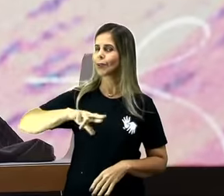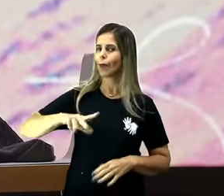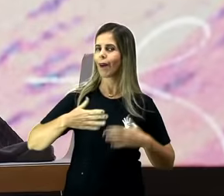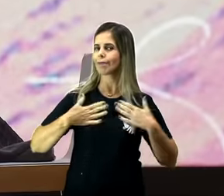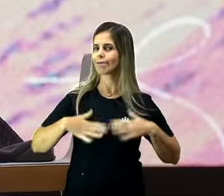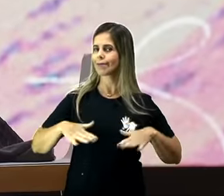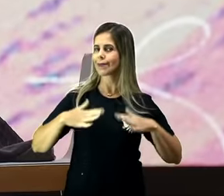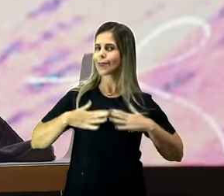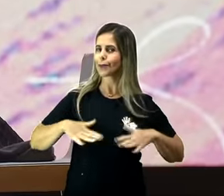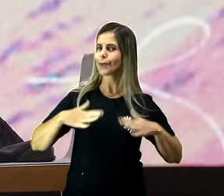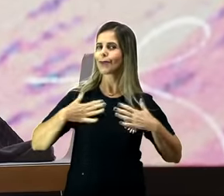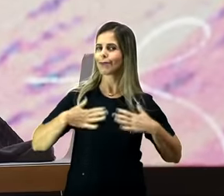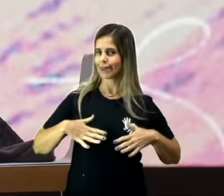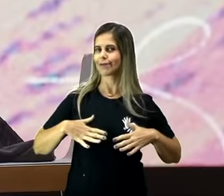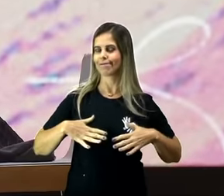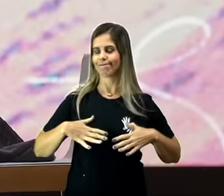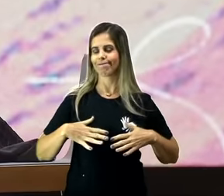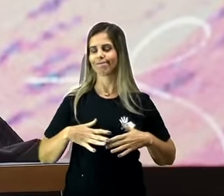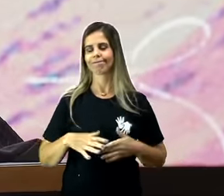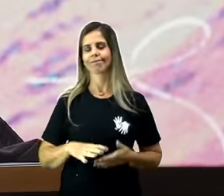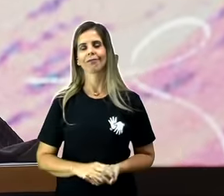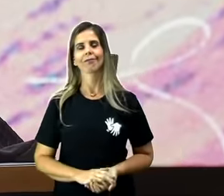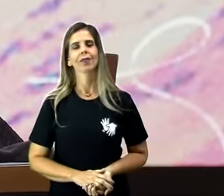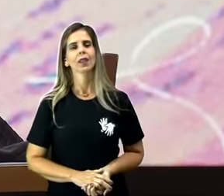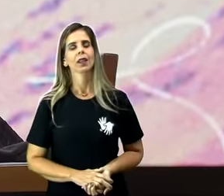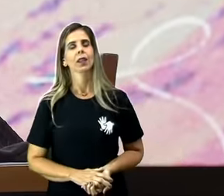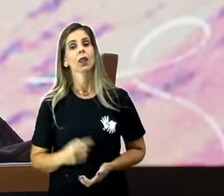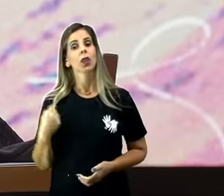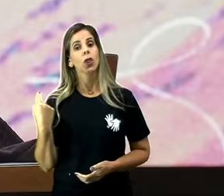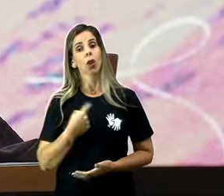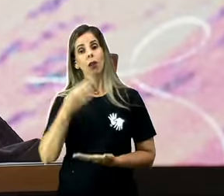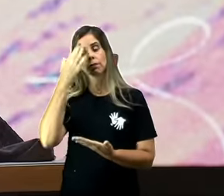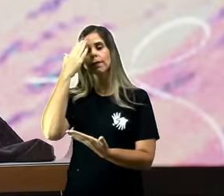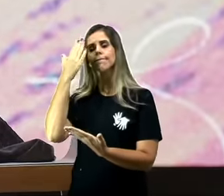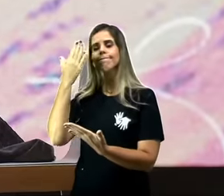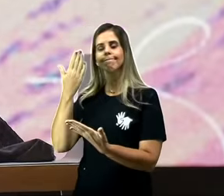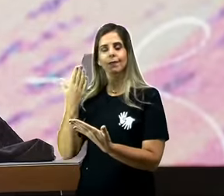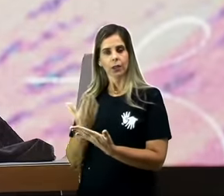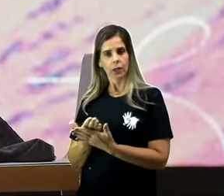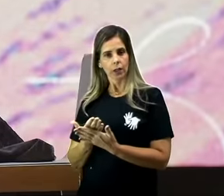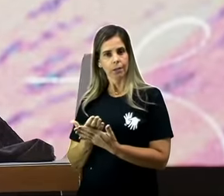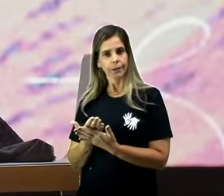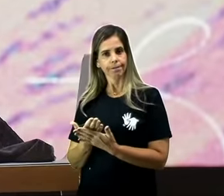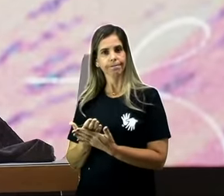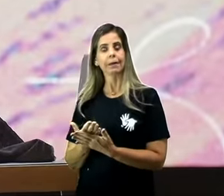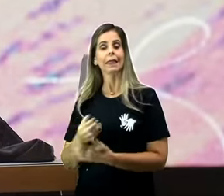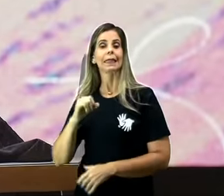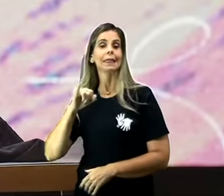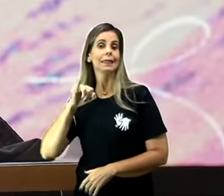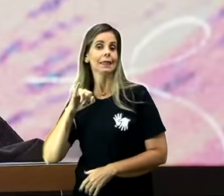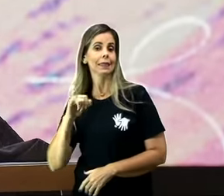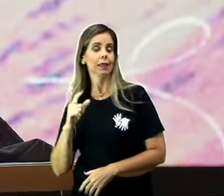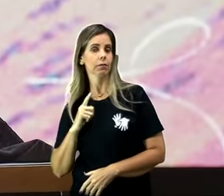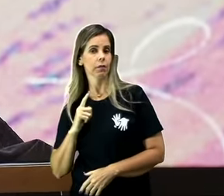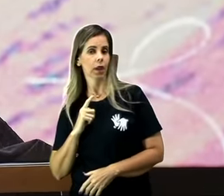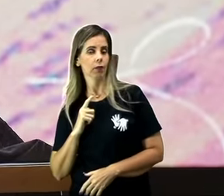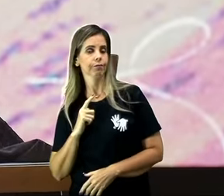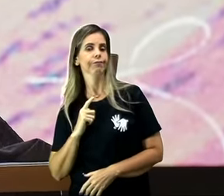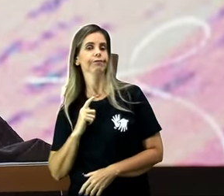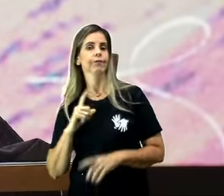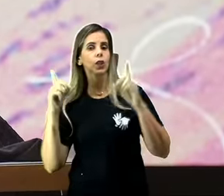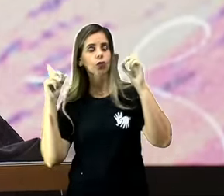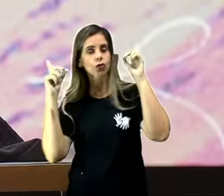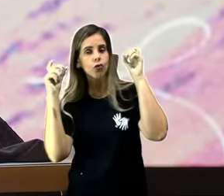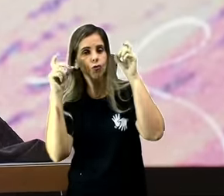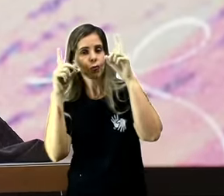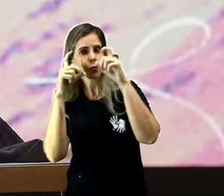criou essa crença, essa ideia de que se existe alguma dificuldade, se existe alguma barreira, se existe